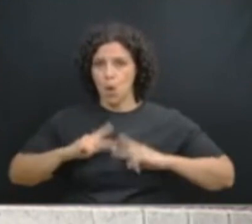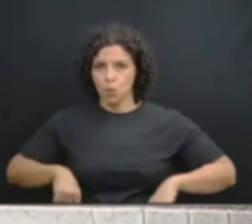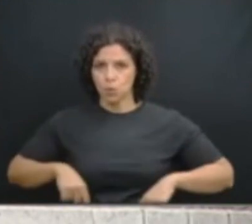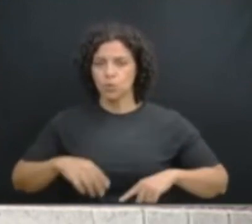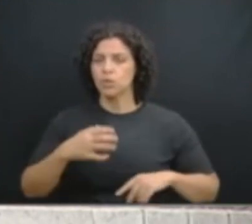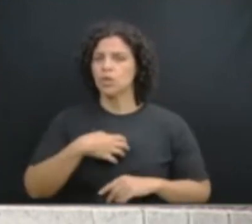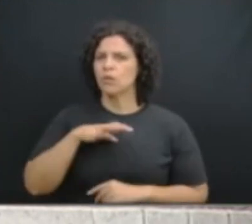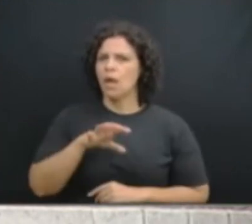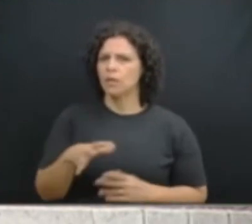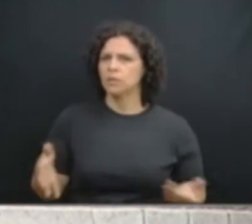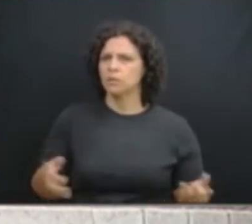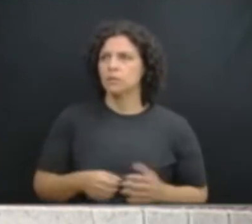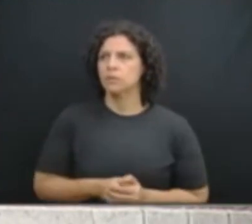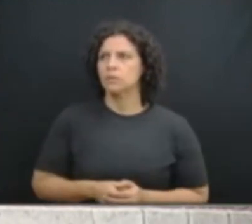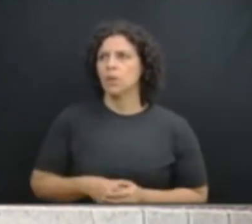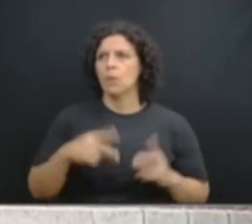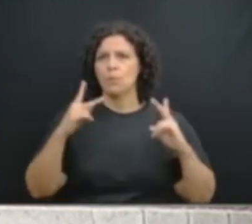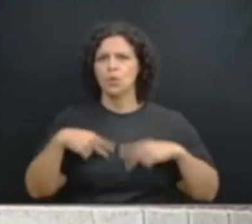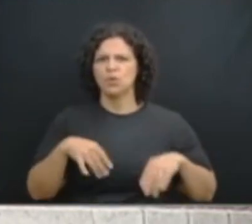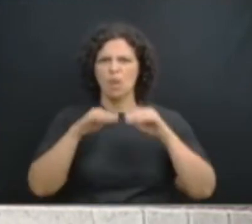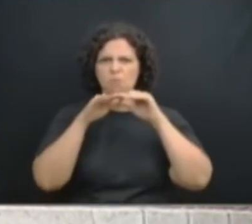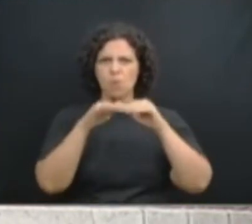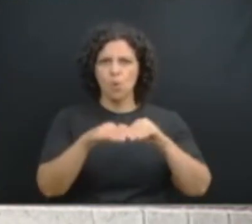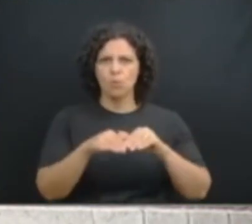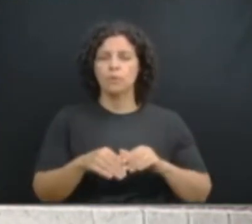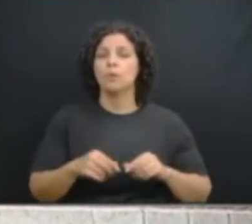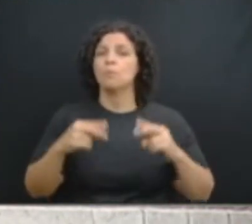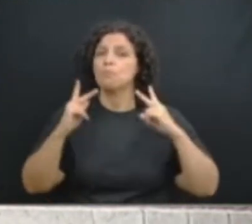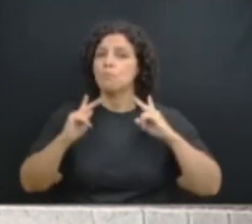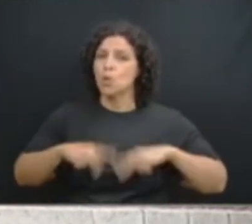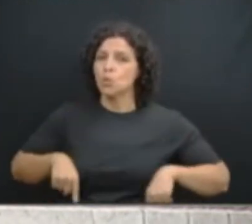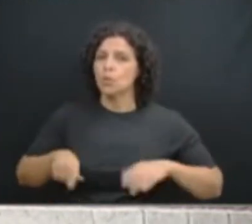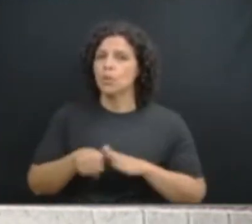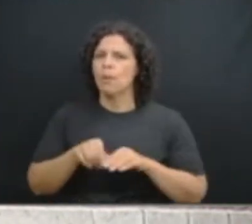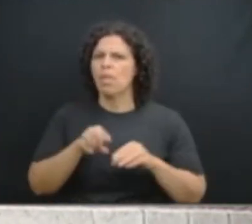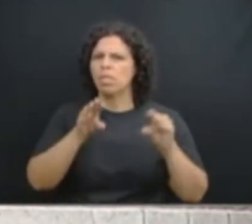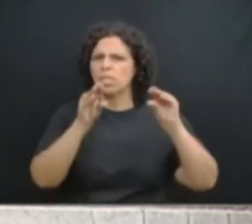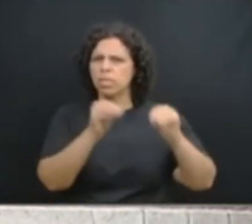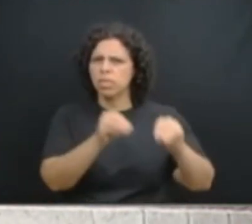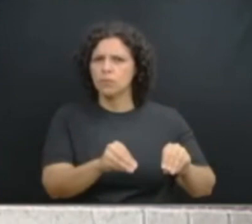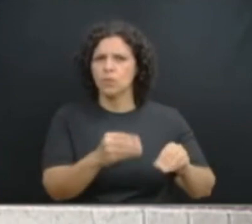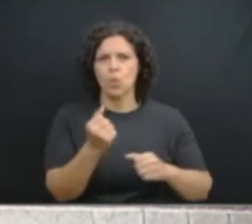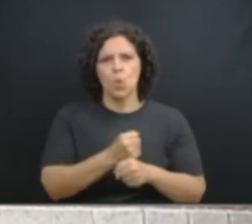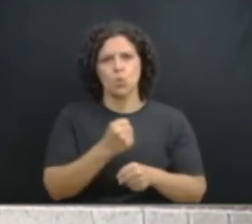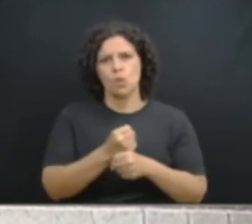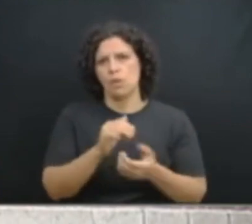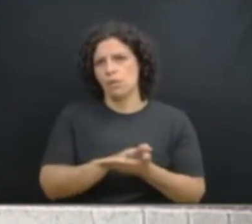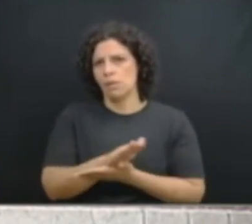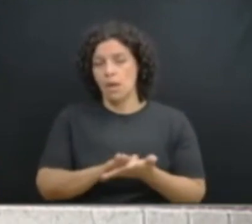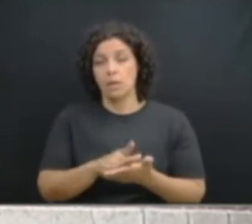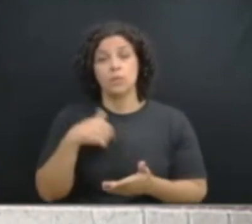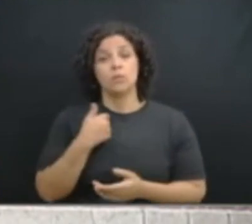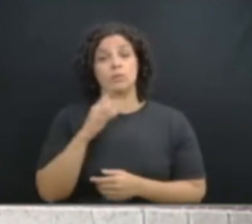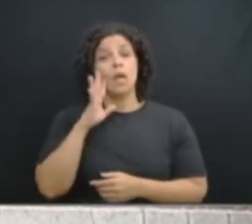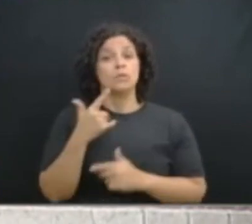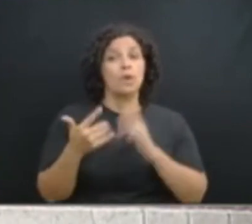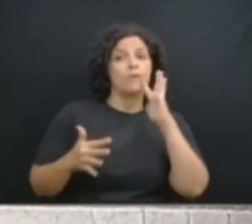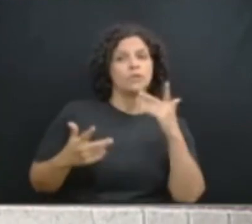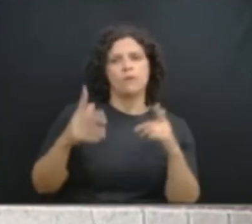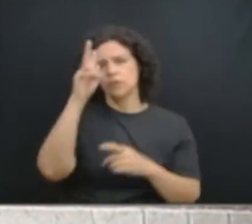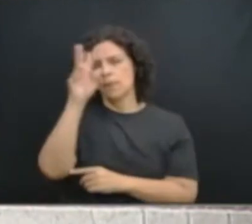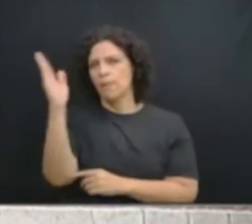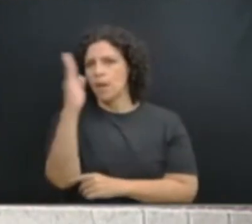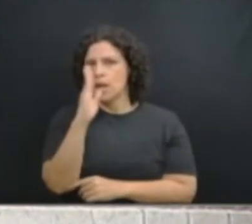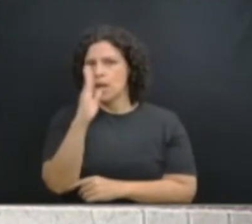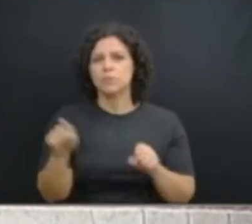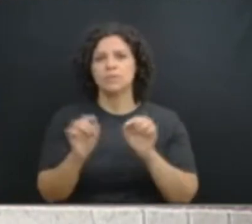tipo, postura agressiva, postura de ameaça, nunca construiu nada. Todas as soluções da história do Brasil